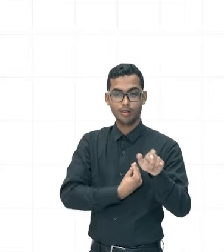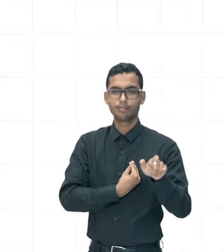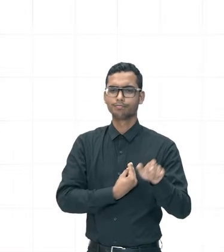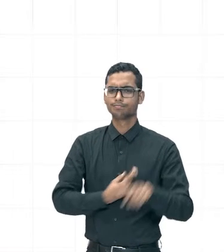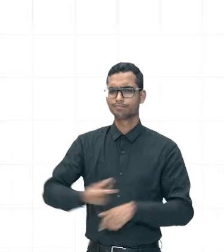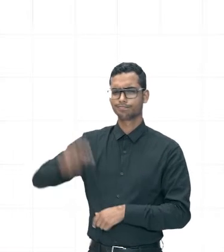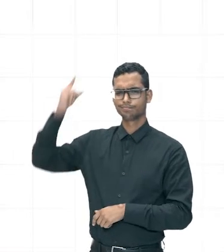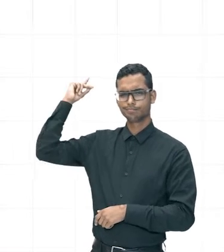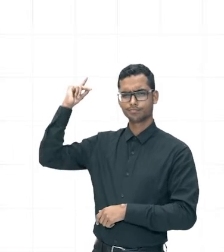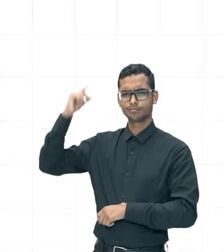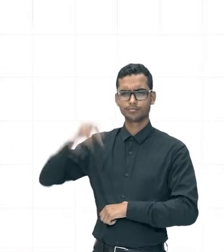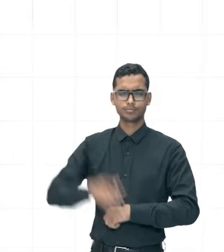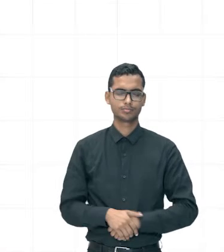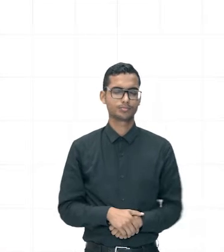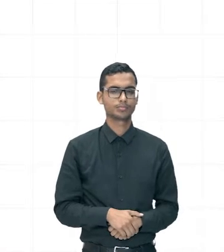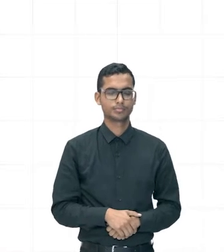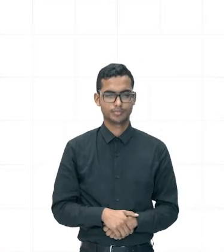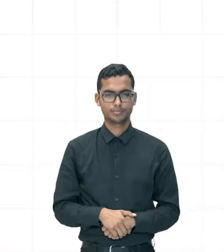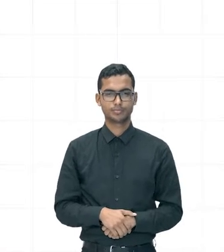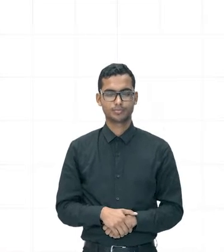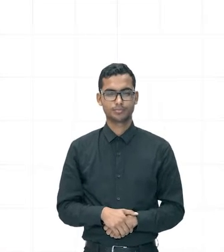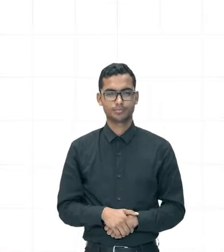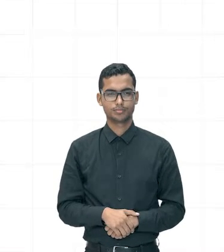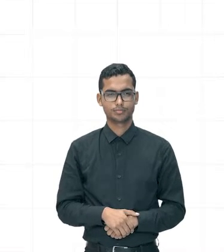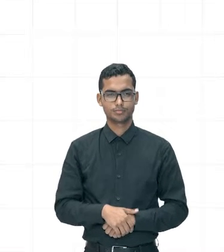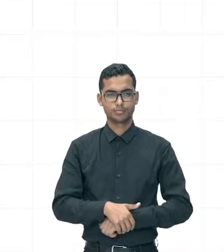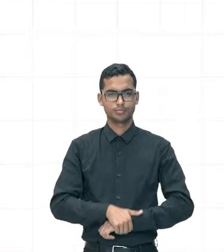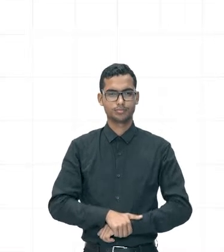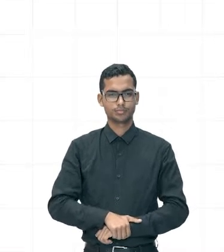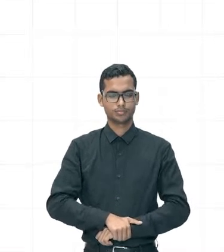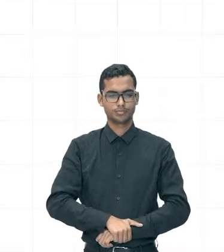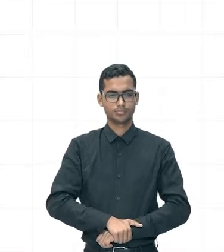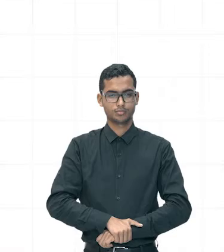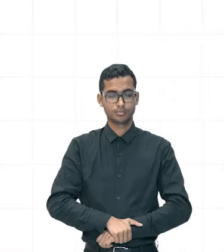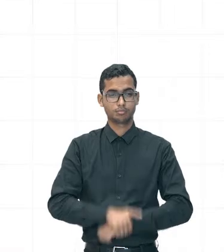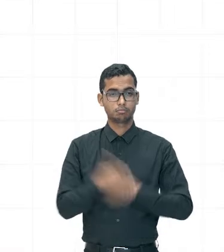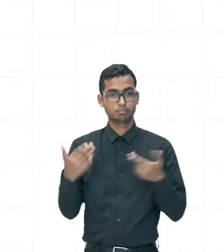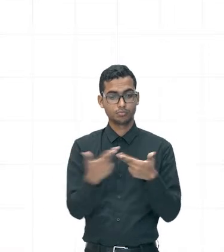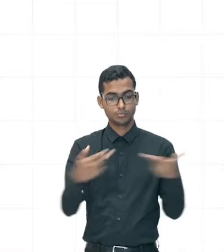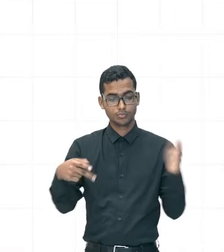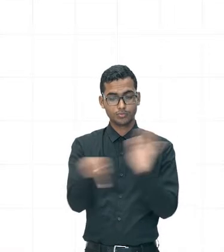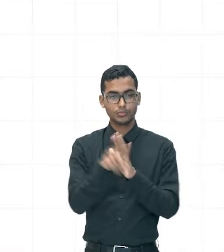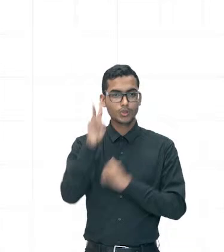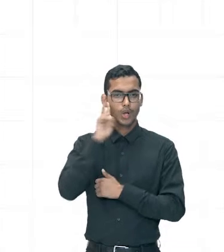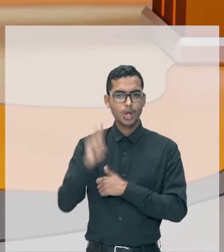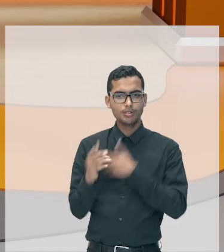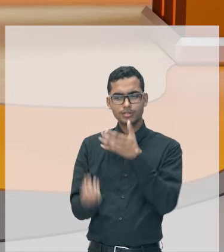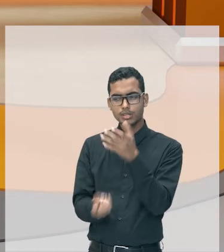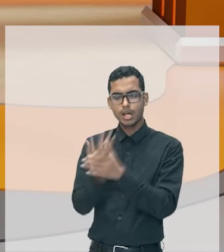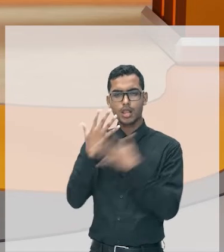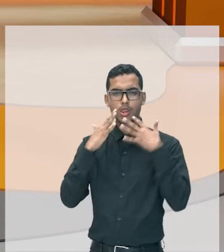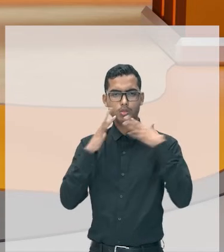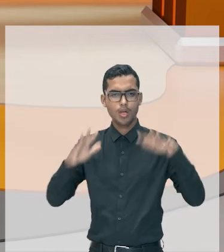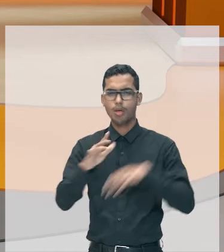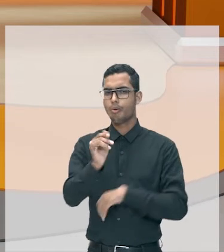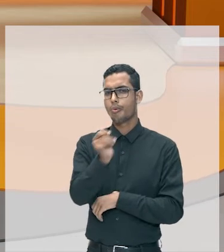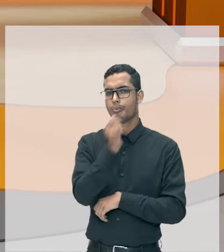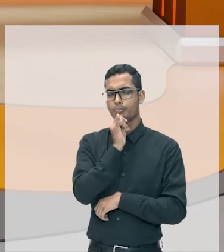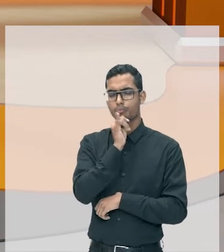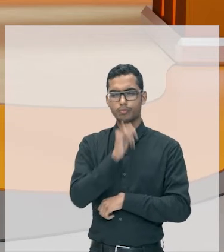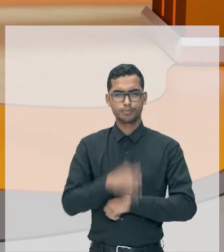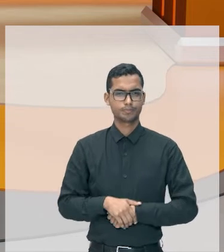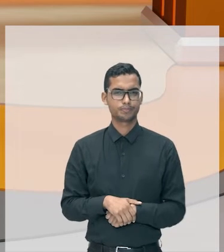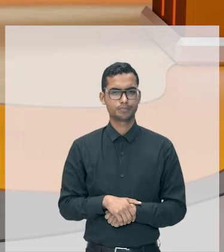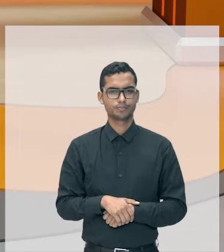no passado. Então, nós vamos ter fontes históricas que são criadas de forma involuntária. Por exemplo,